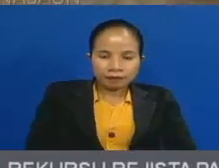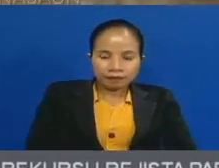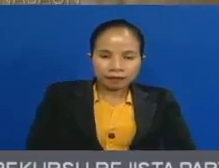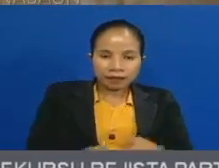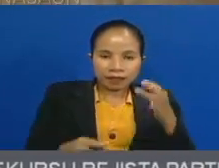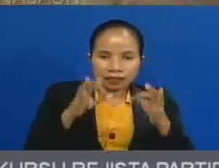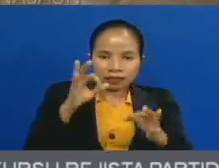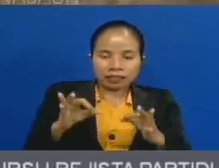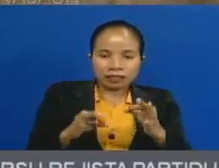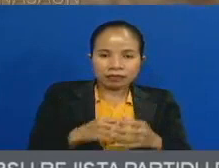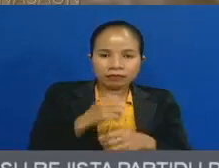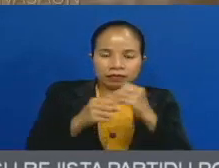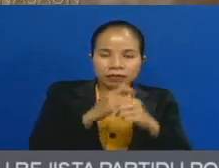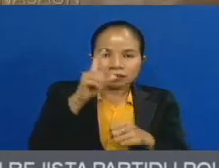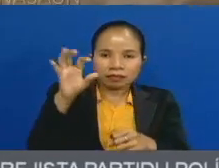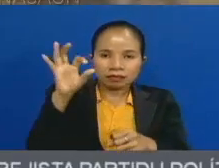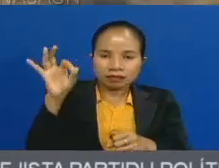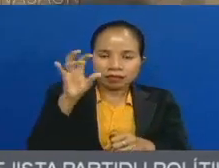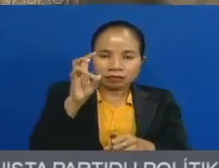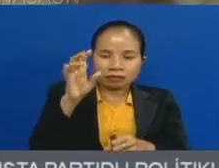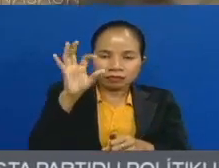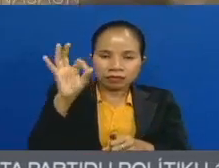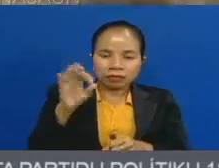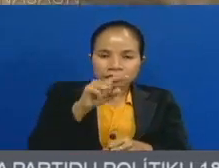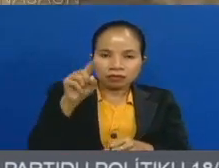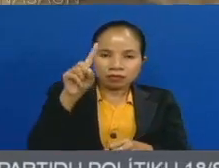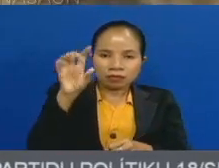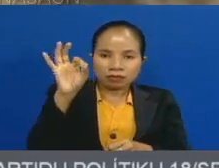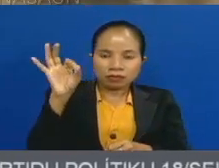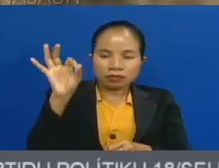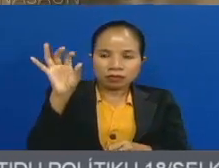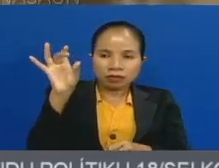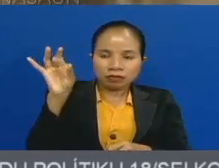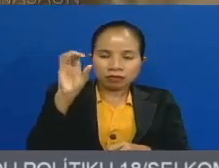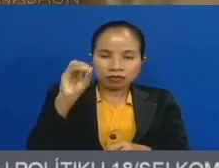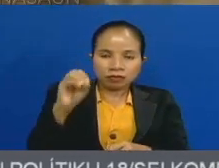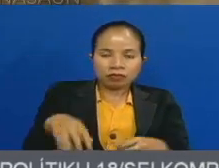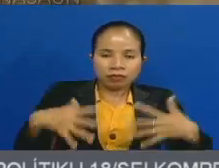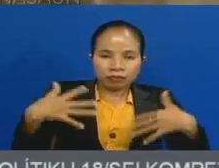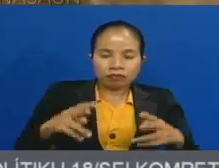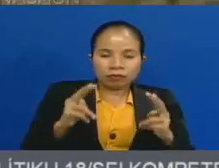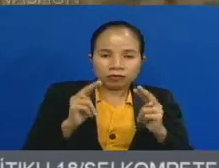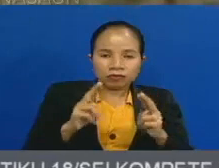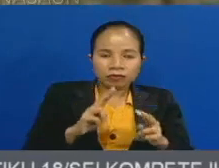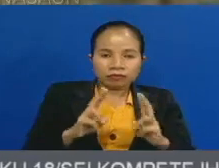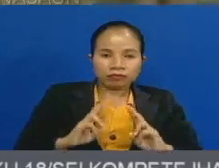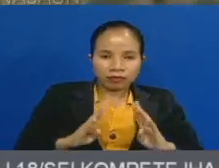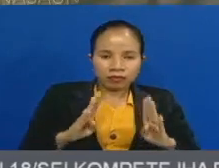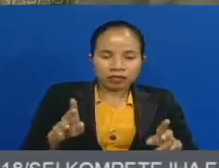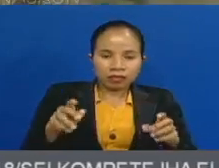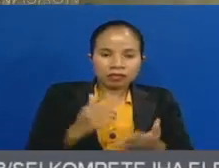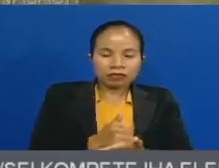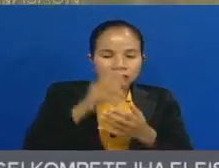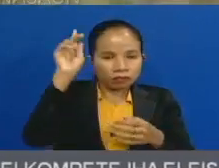Entre tinan rihunda tu se hitu nulu resin sia, to rihunda tu se walu nulu, funo na ingne, sai mos nudar assistente político e